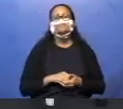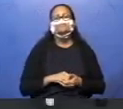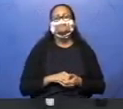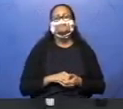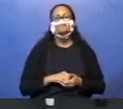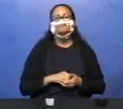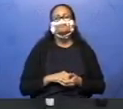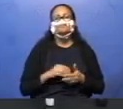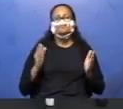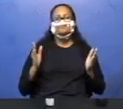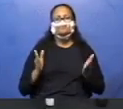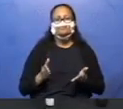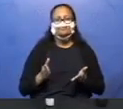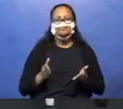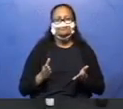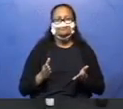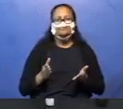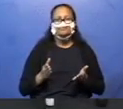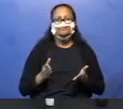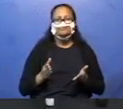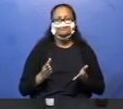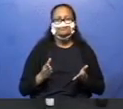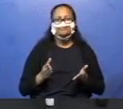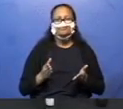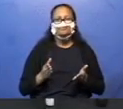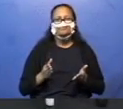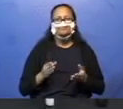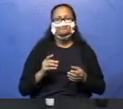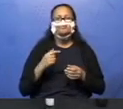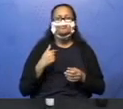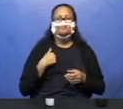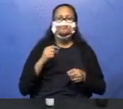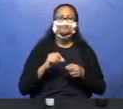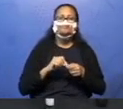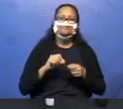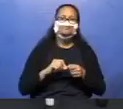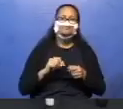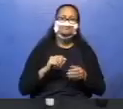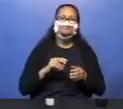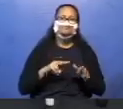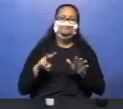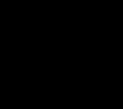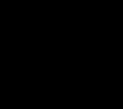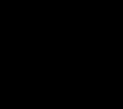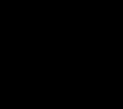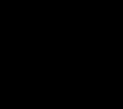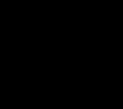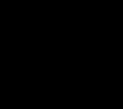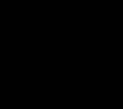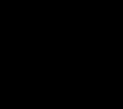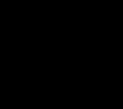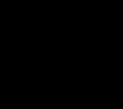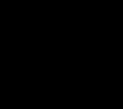E agora, fique aqui com o nosso Eu Fiz dessa semana. Tchau!